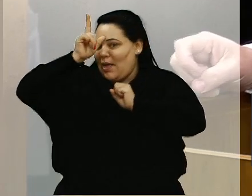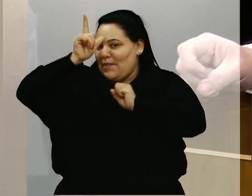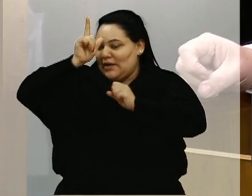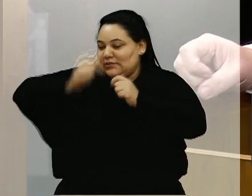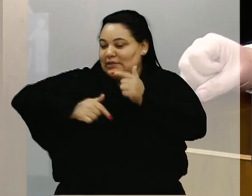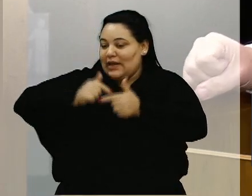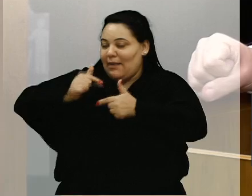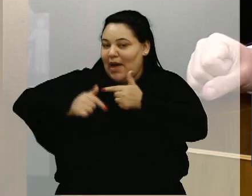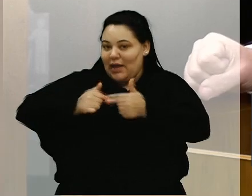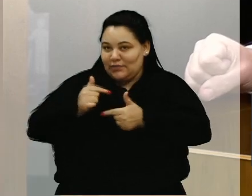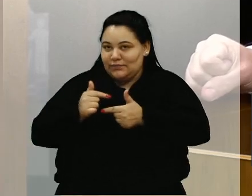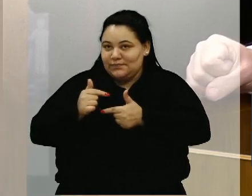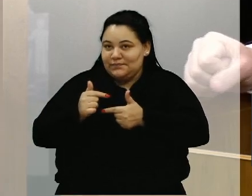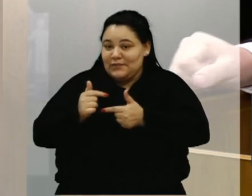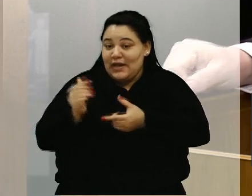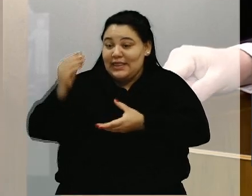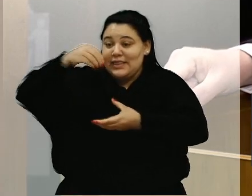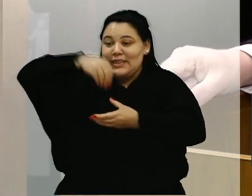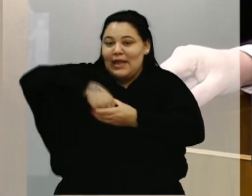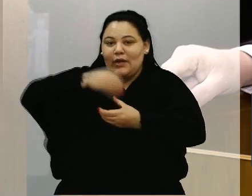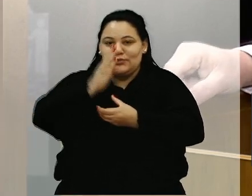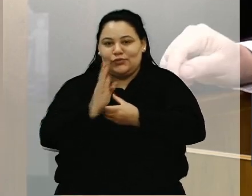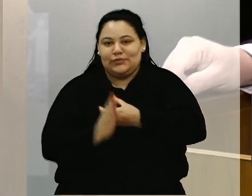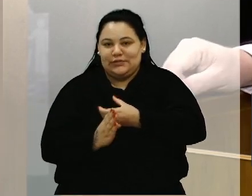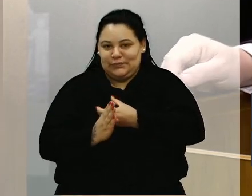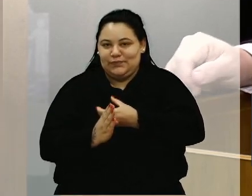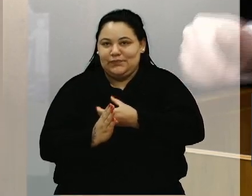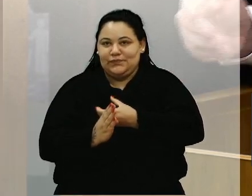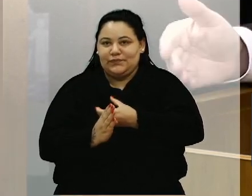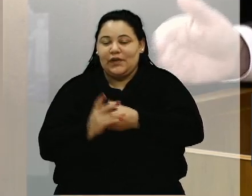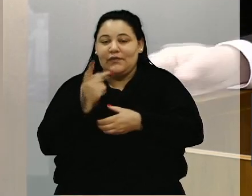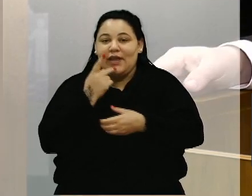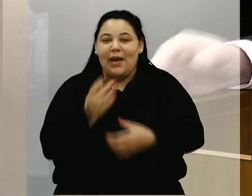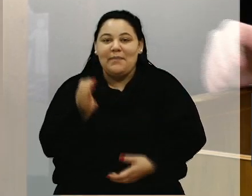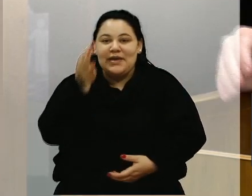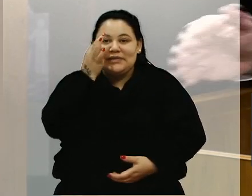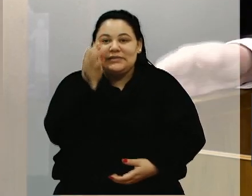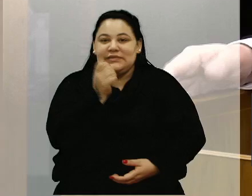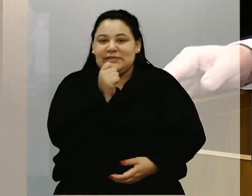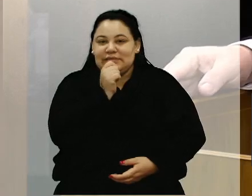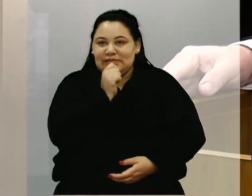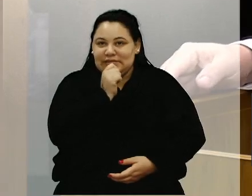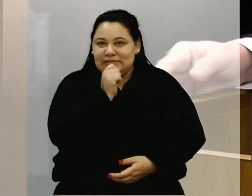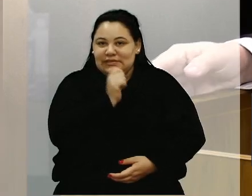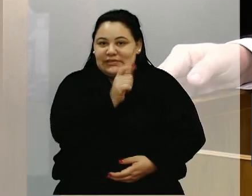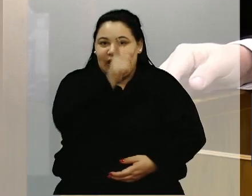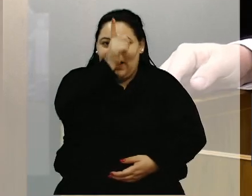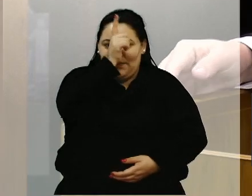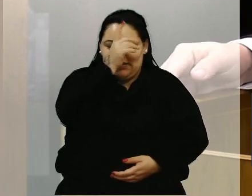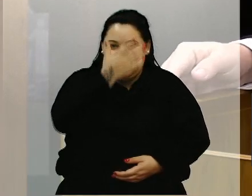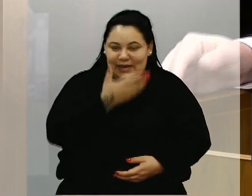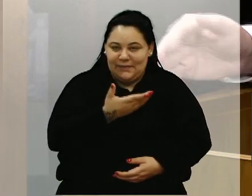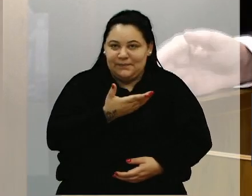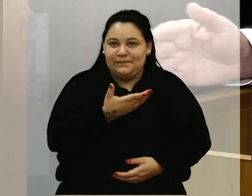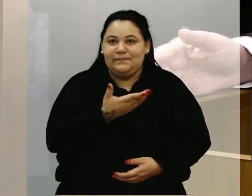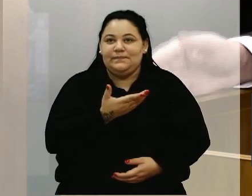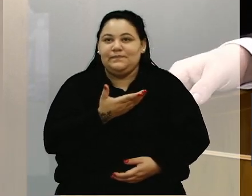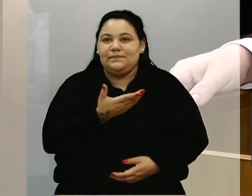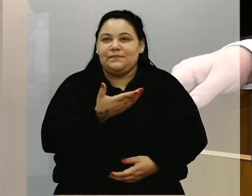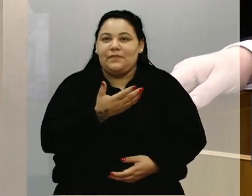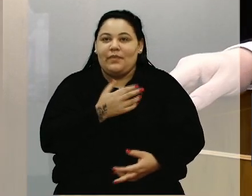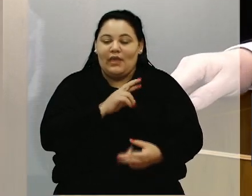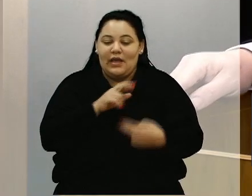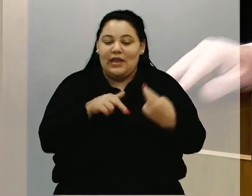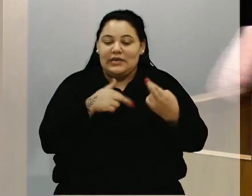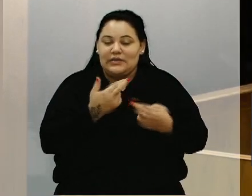atuam aqui no Brasil, então a presença ainda da Alemanha na relação